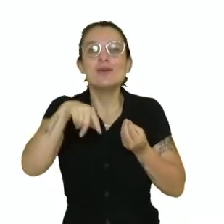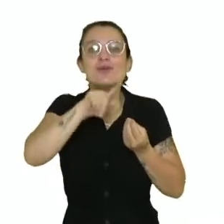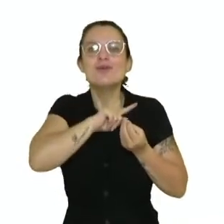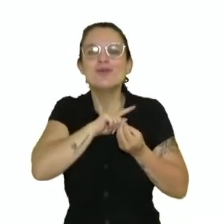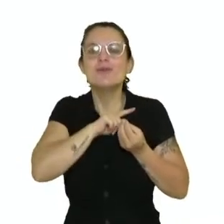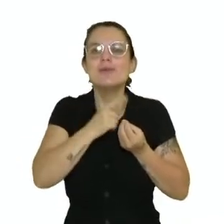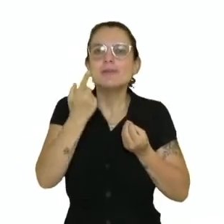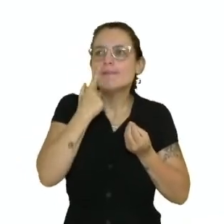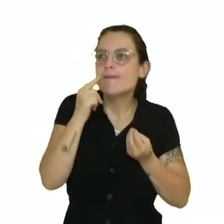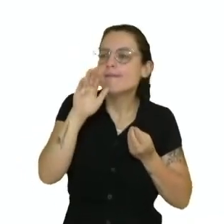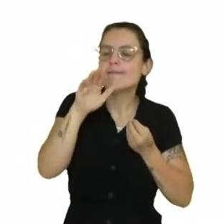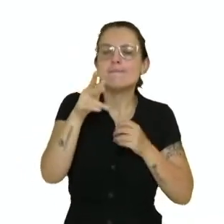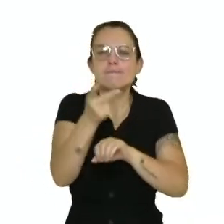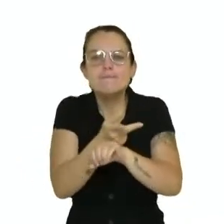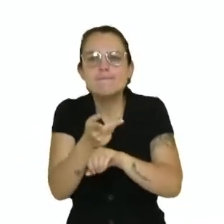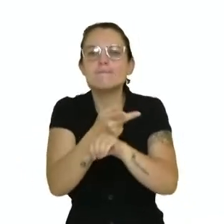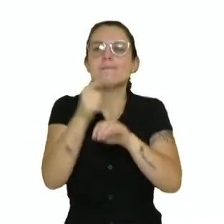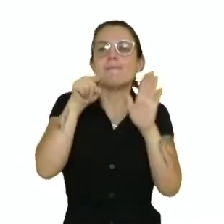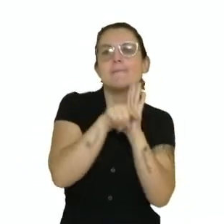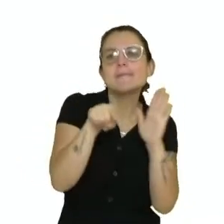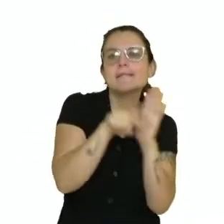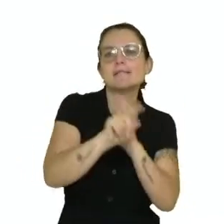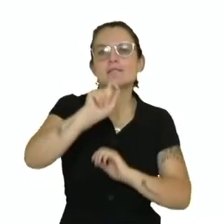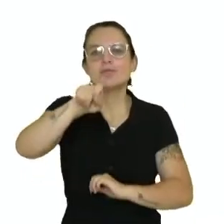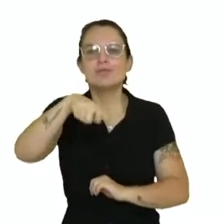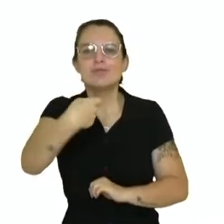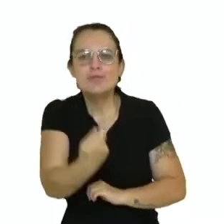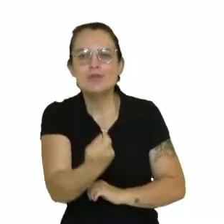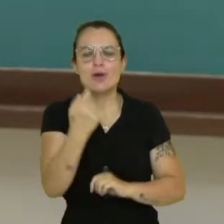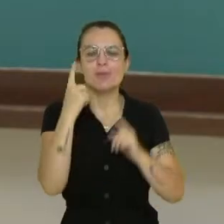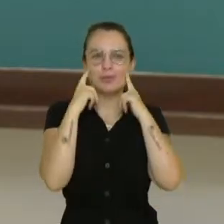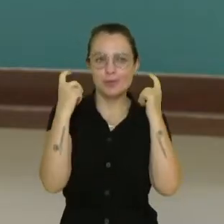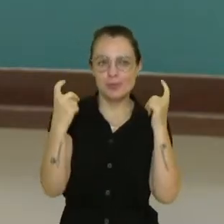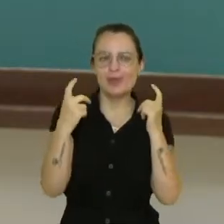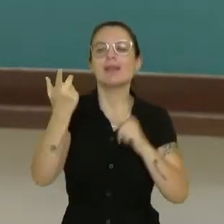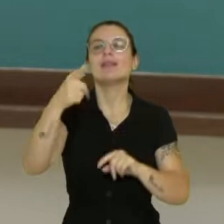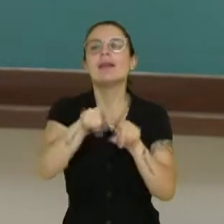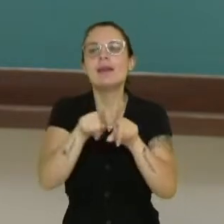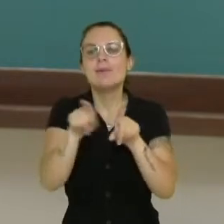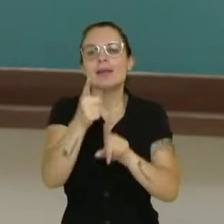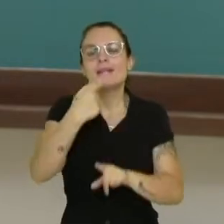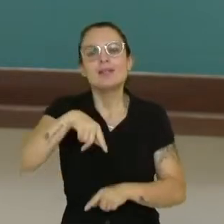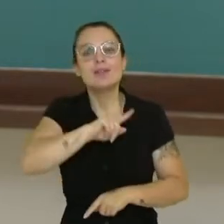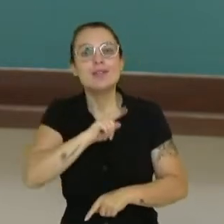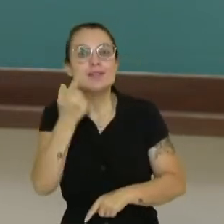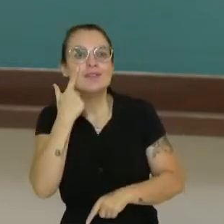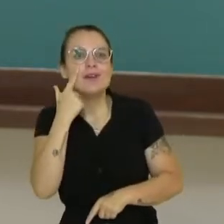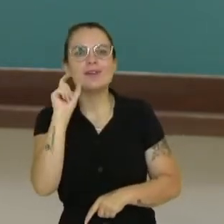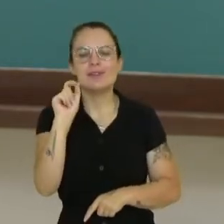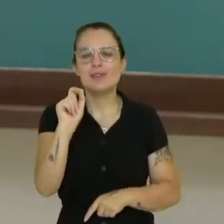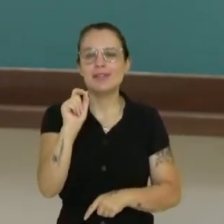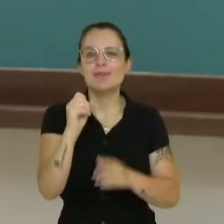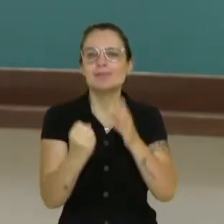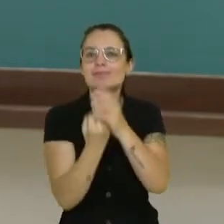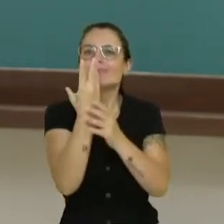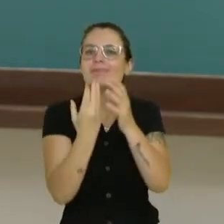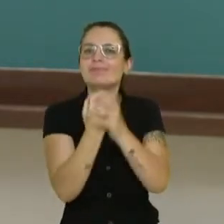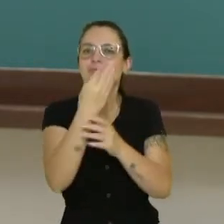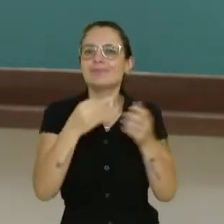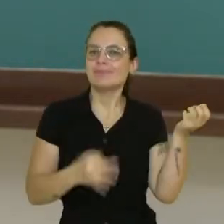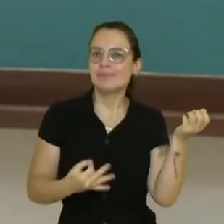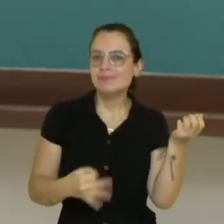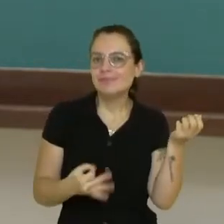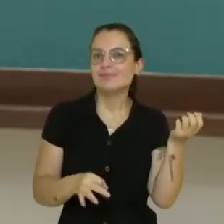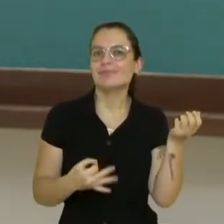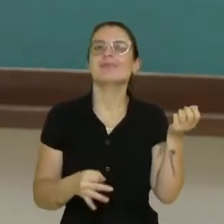a criação da música e dos diversos instrumentos musicais. Então, até os dias de hoje, há pessoas